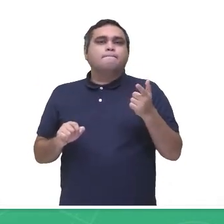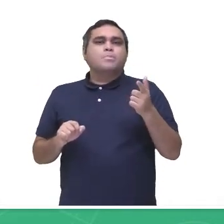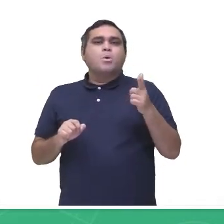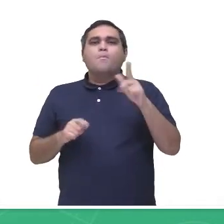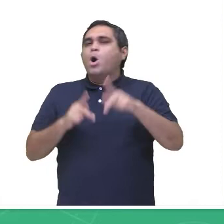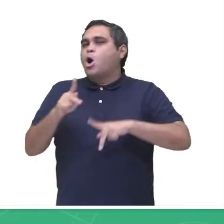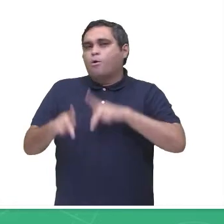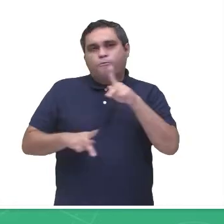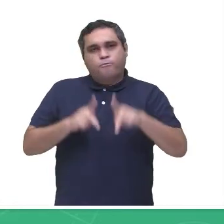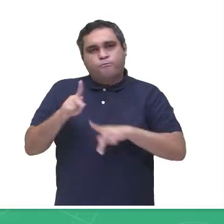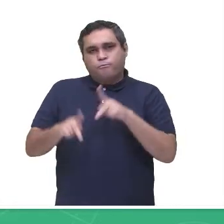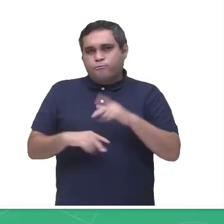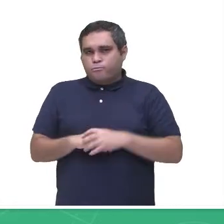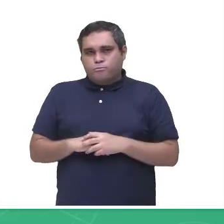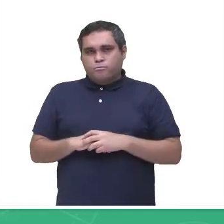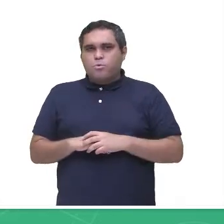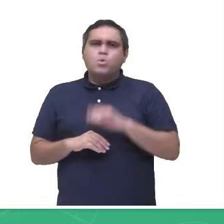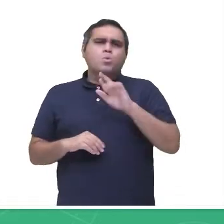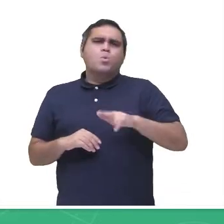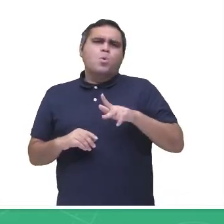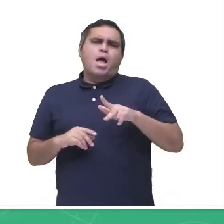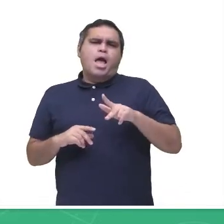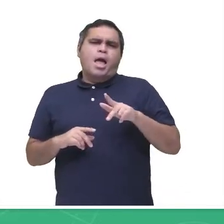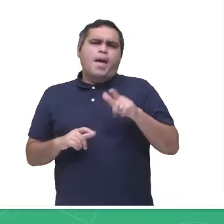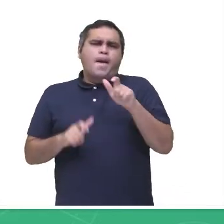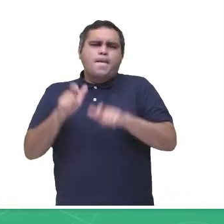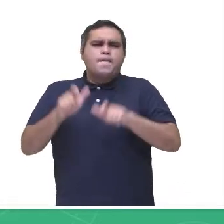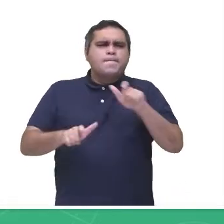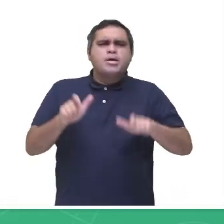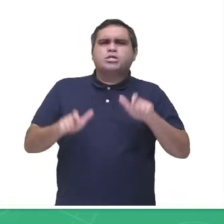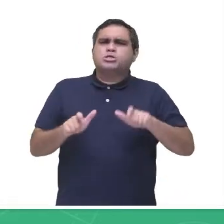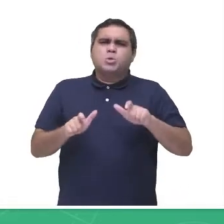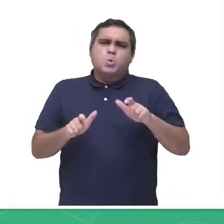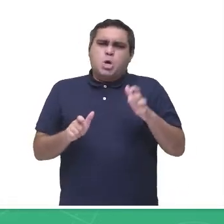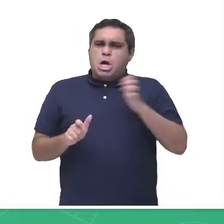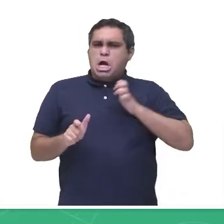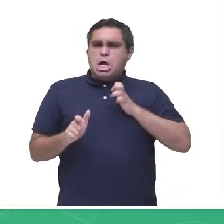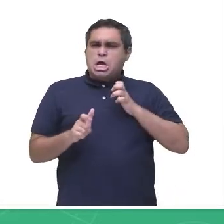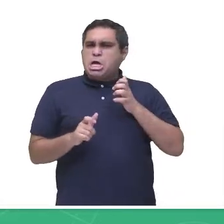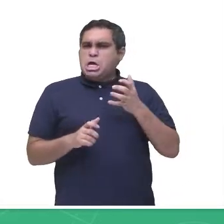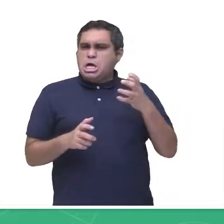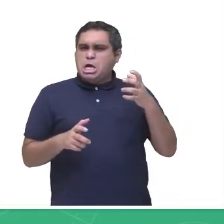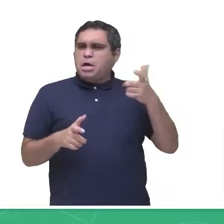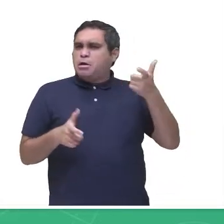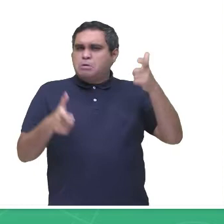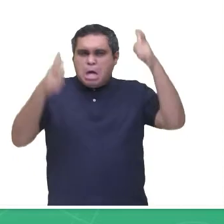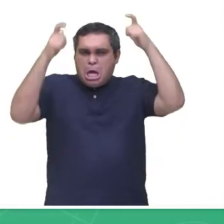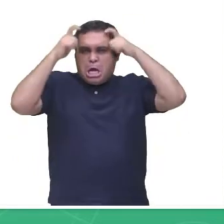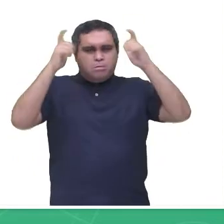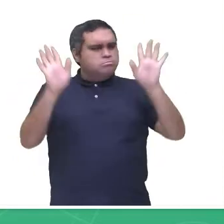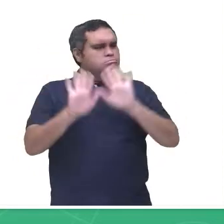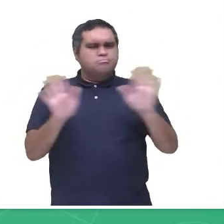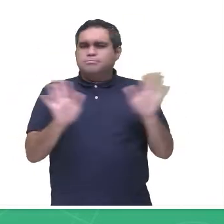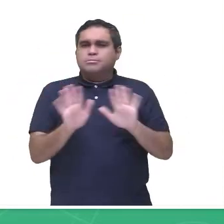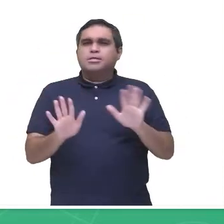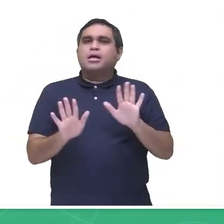vamos dizer, ideal. Não, são pessoas do povo que estão representadas em obras. Eles pegam as personagens do povo,